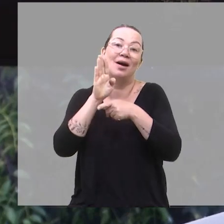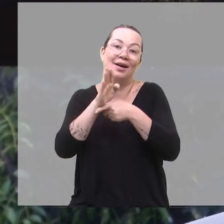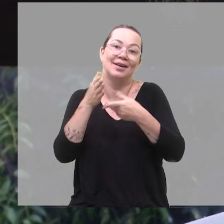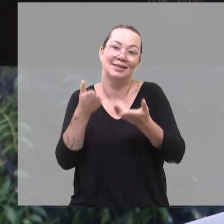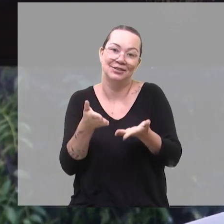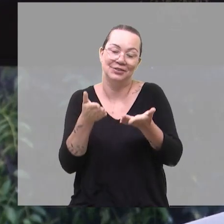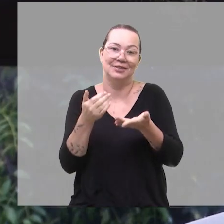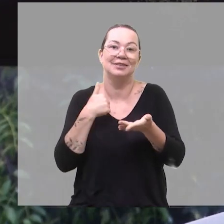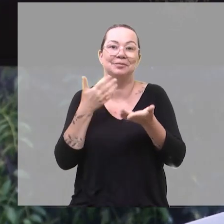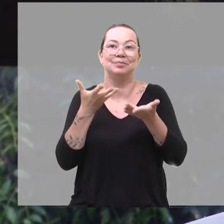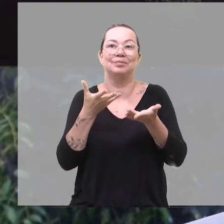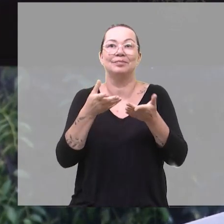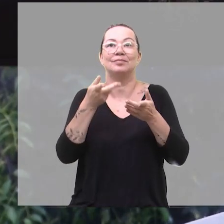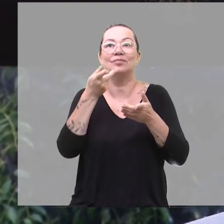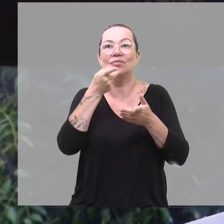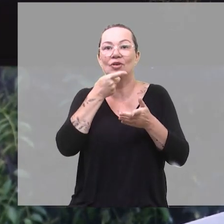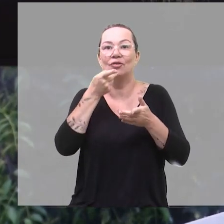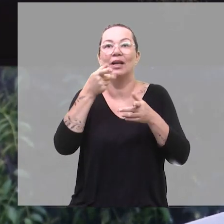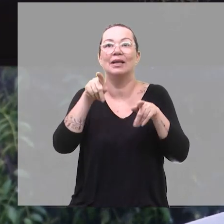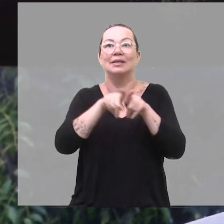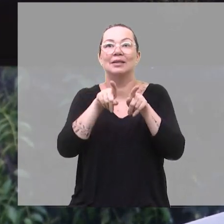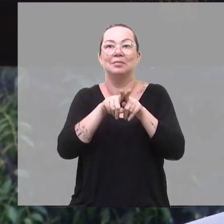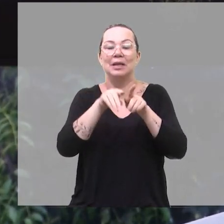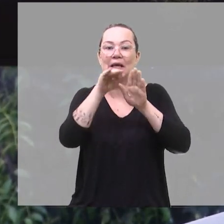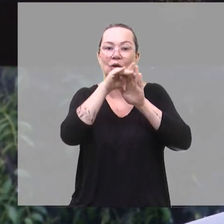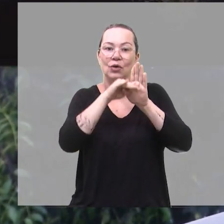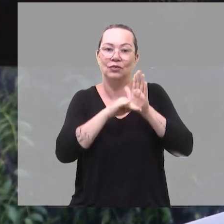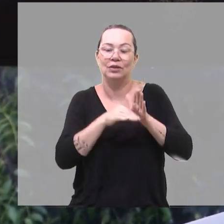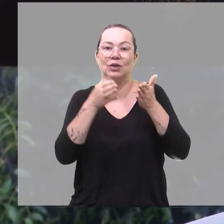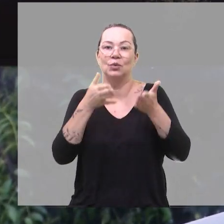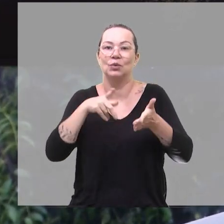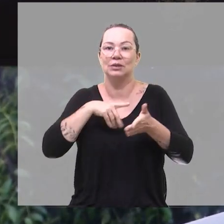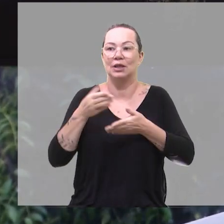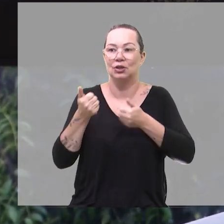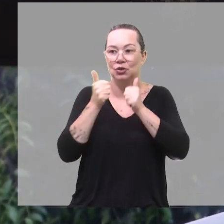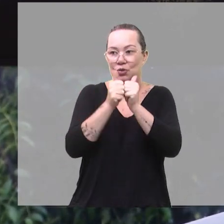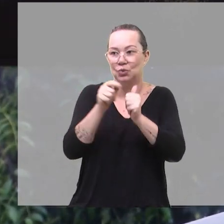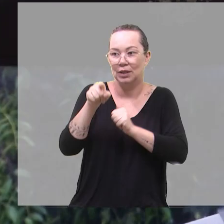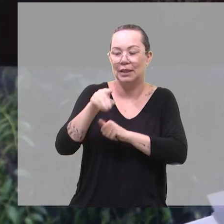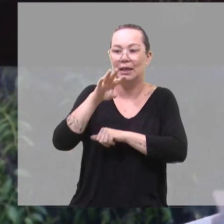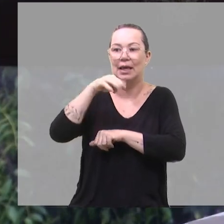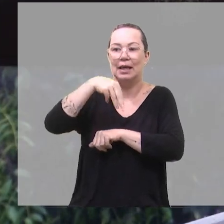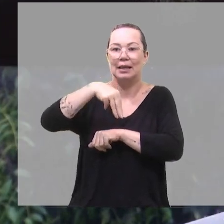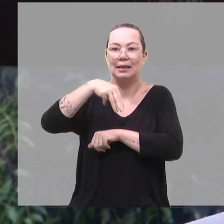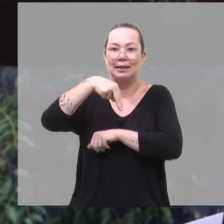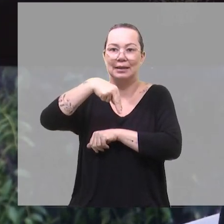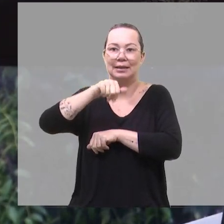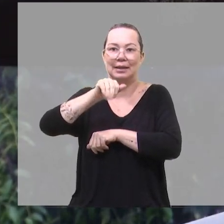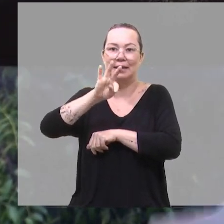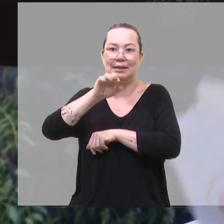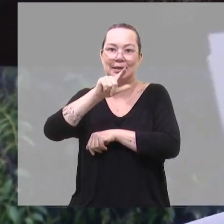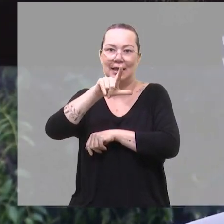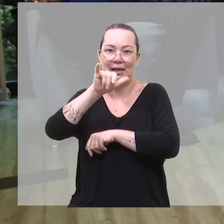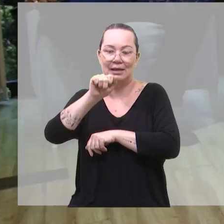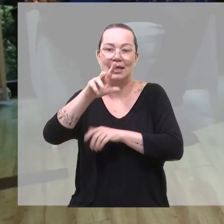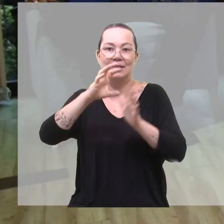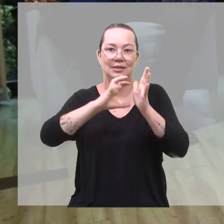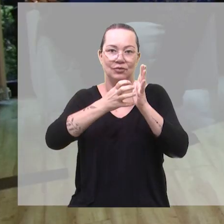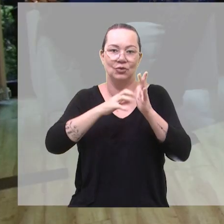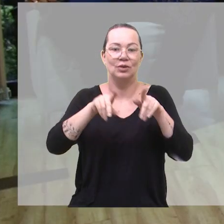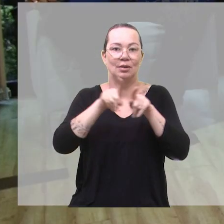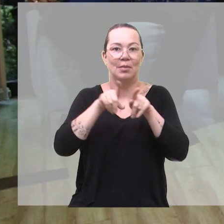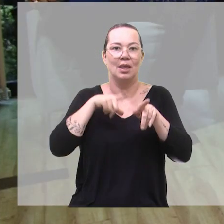nos ajudar. E eu agora quero retomar a lista de nossos convidados. Hoje a gente está aqui com a Natália Bianchi,